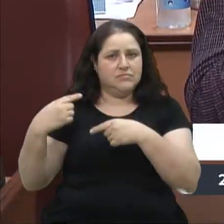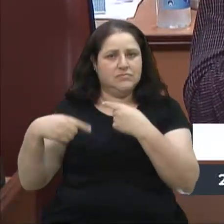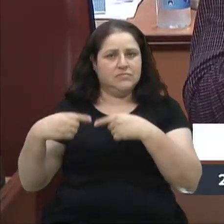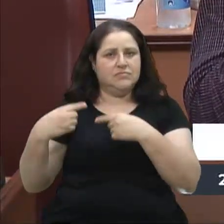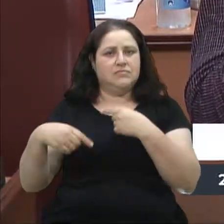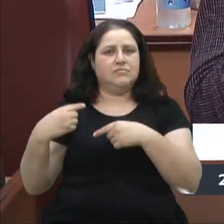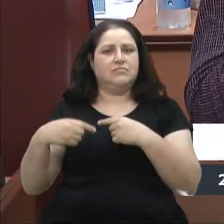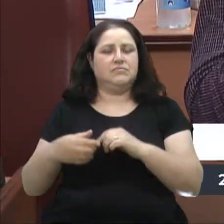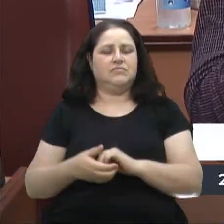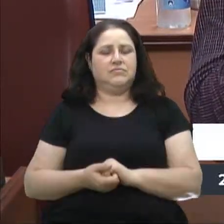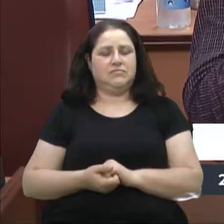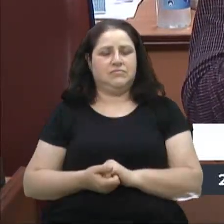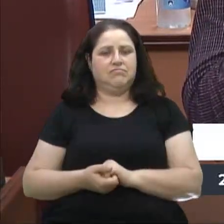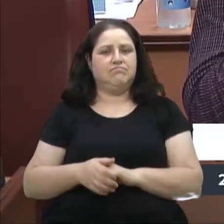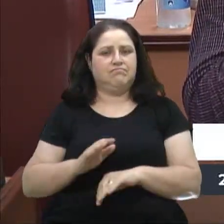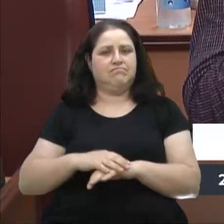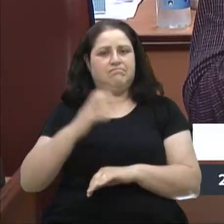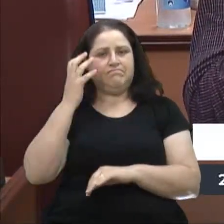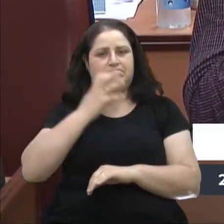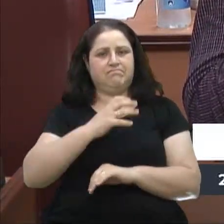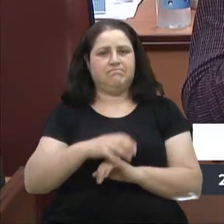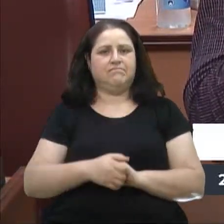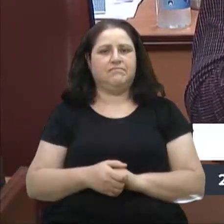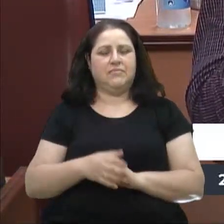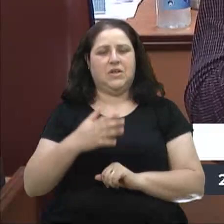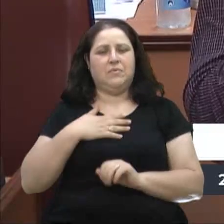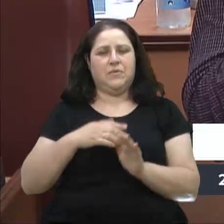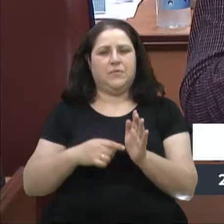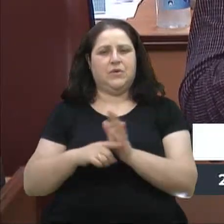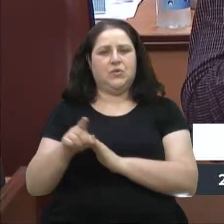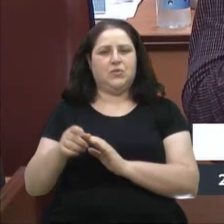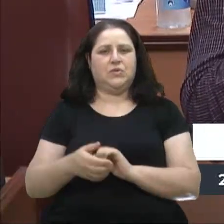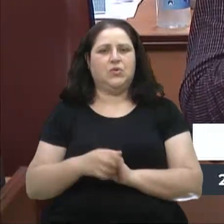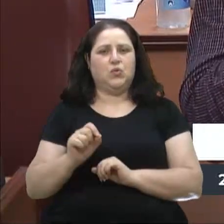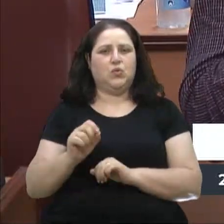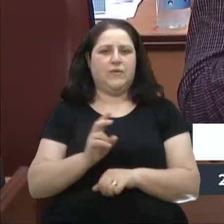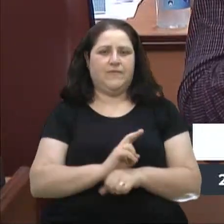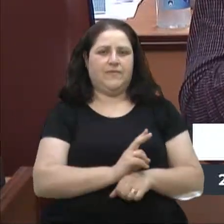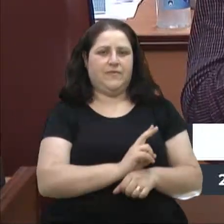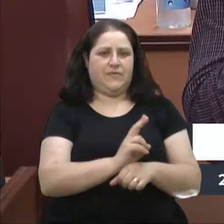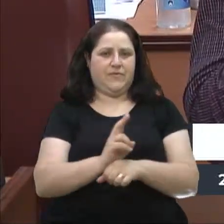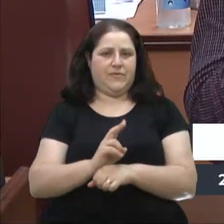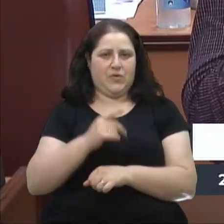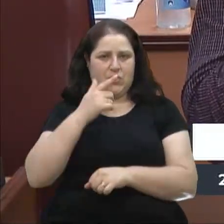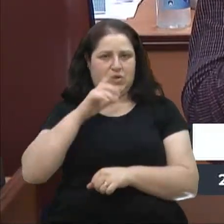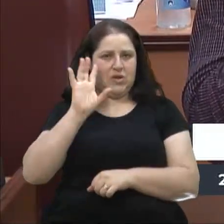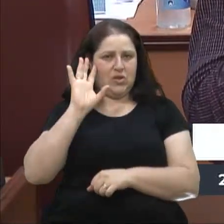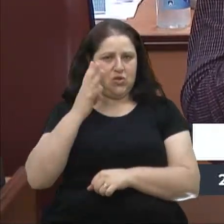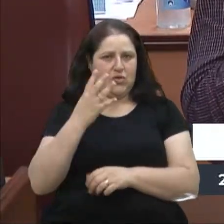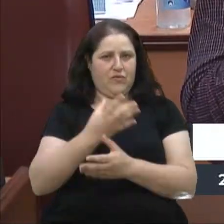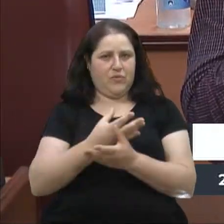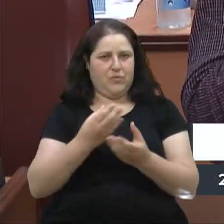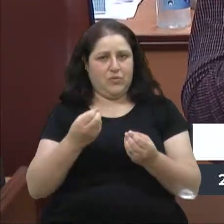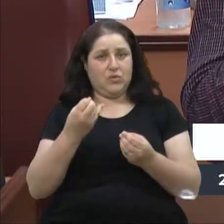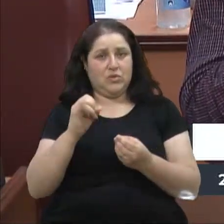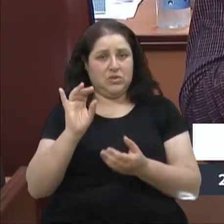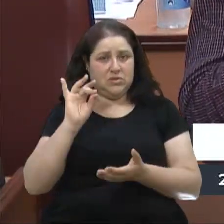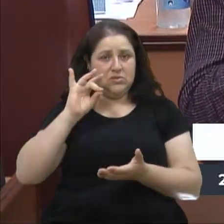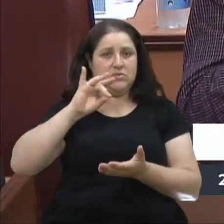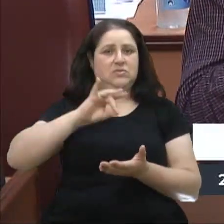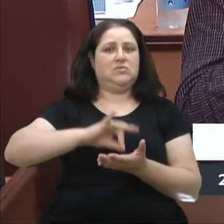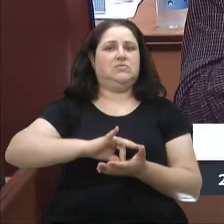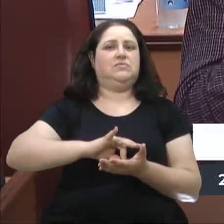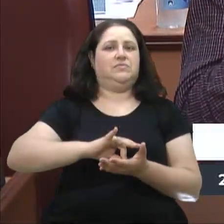de uma forma mais séria. Mas a pergunta que eu deixo, a fiscalização resolveria muito se ela realmente fosse